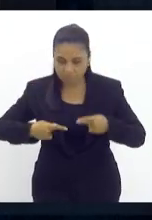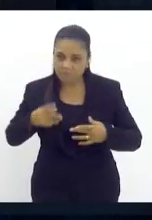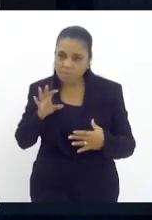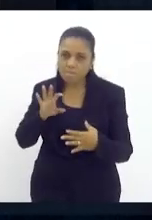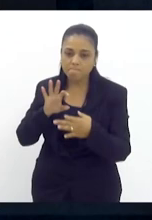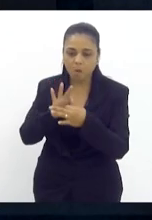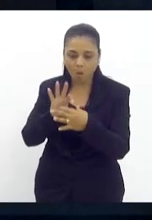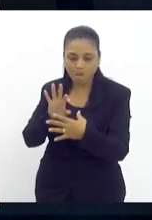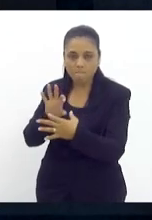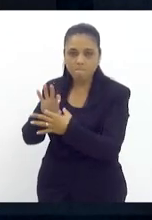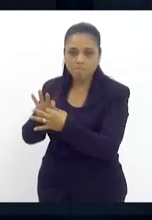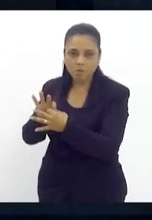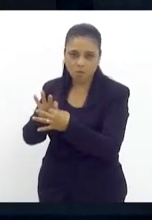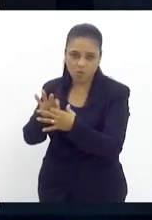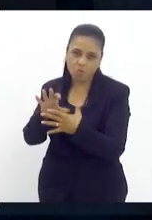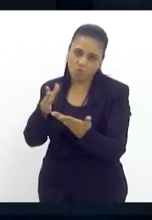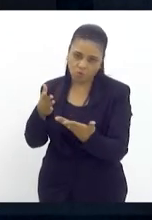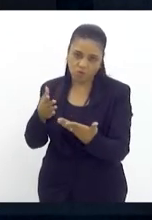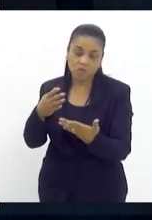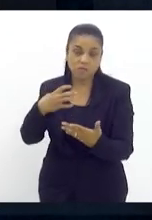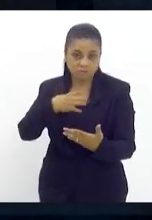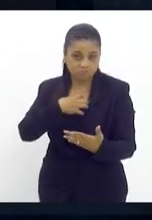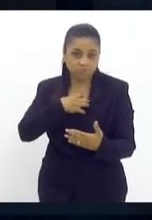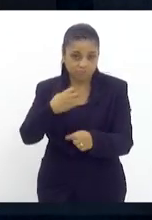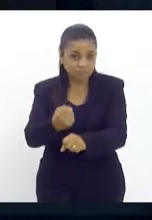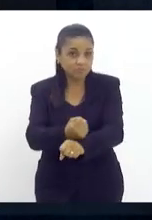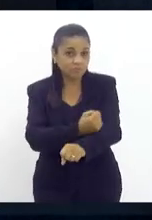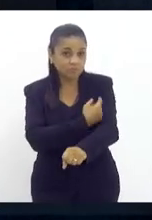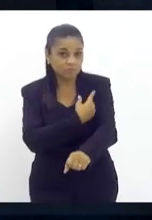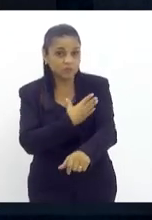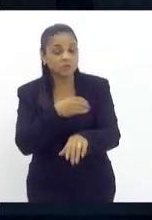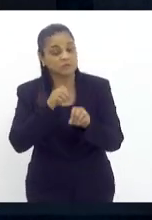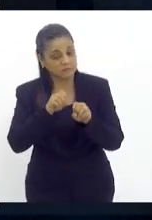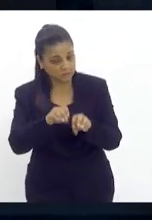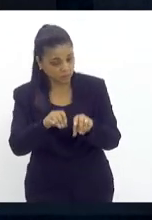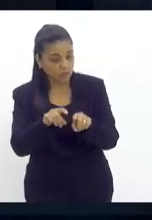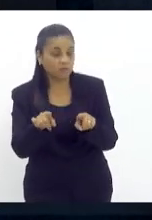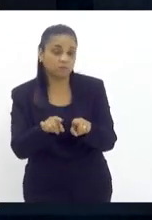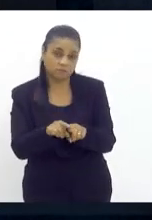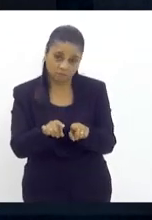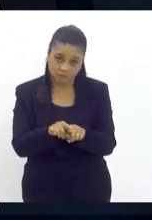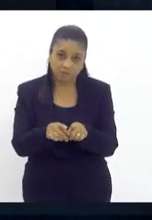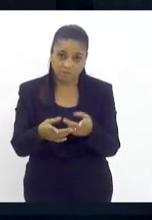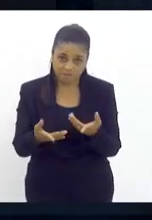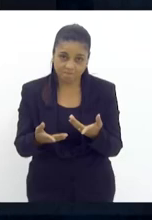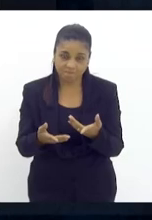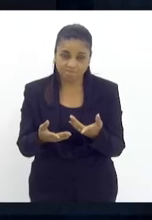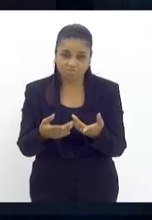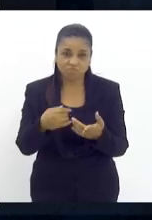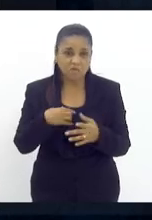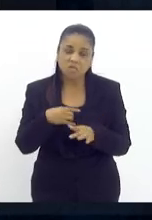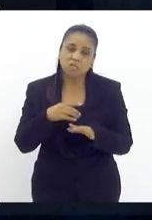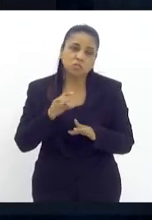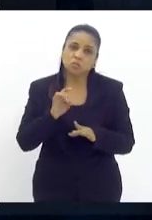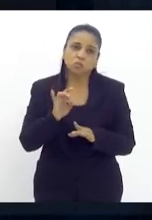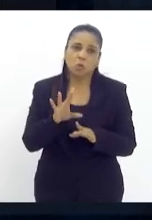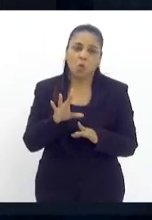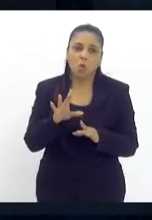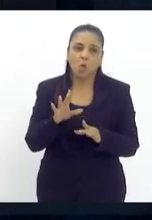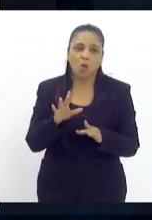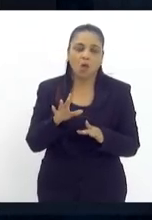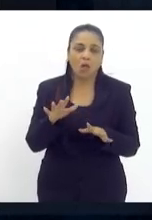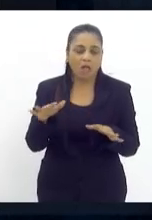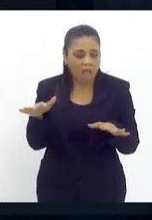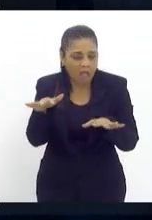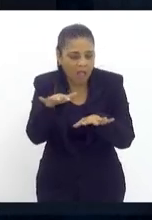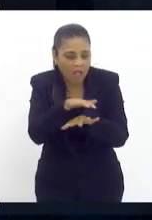os sentimentos e as emoções precisam também ser o quê? Educados. Eu não posso simplesmente, né, abafar